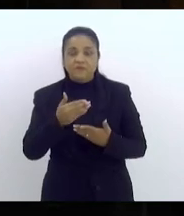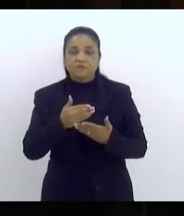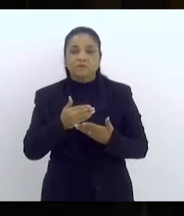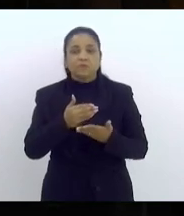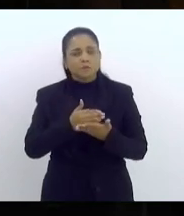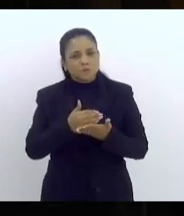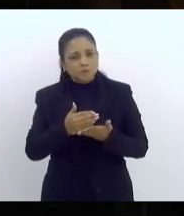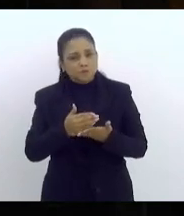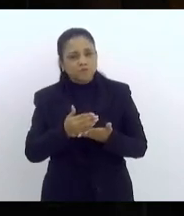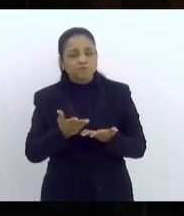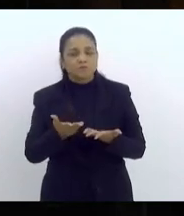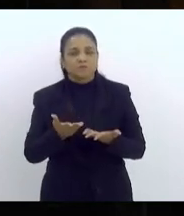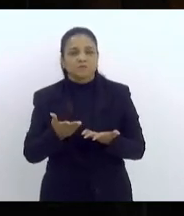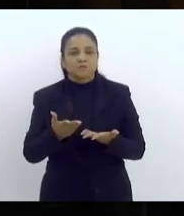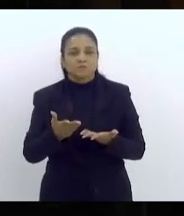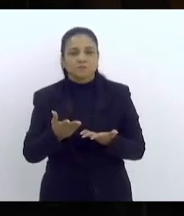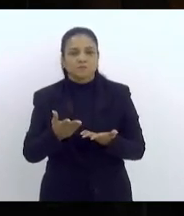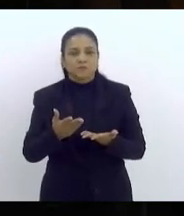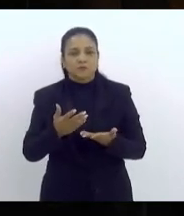eu queria